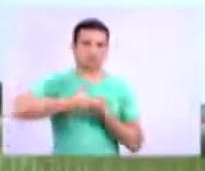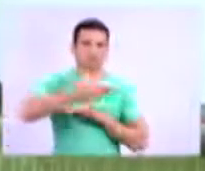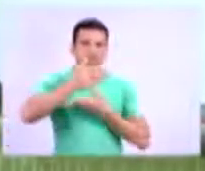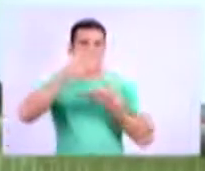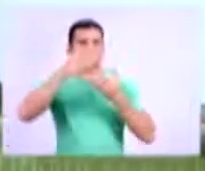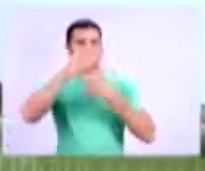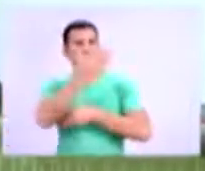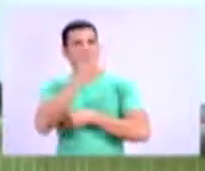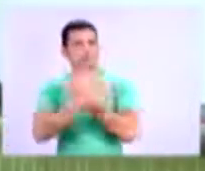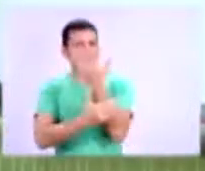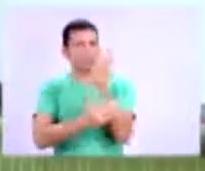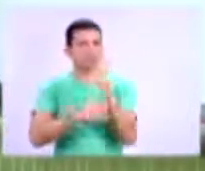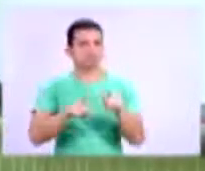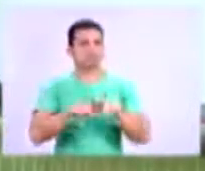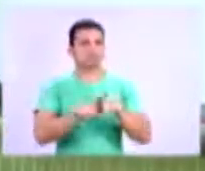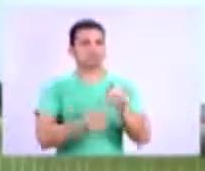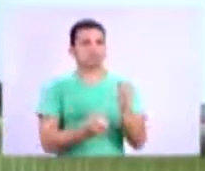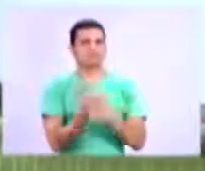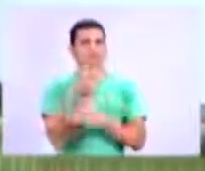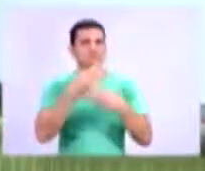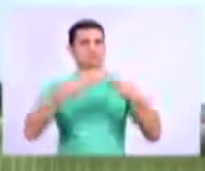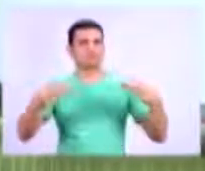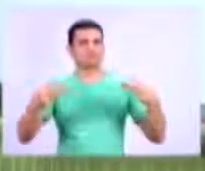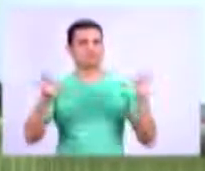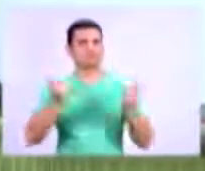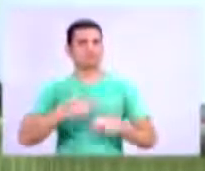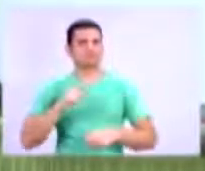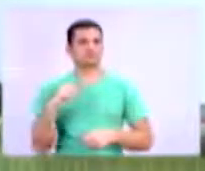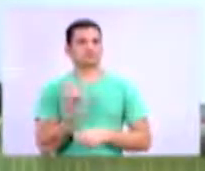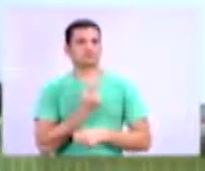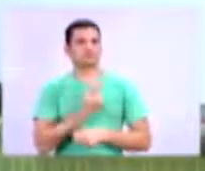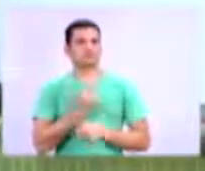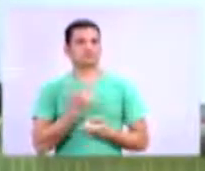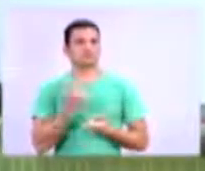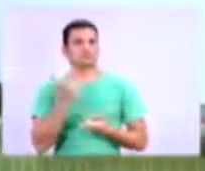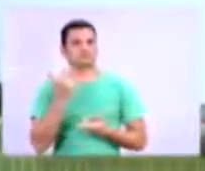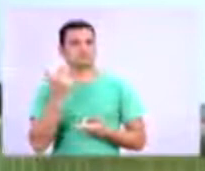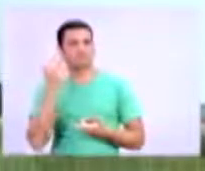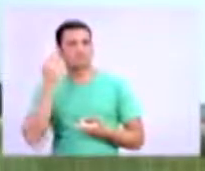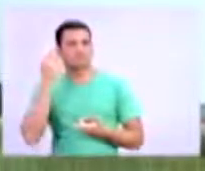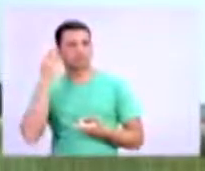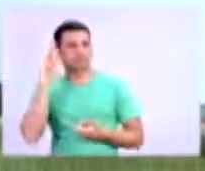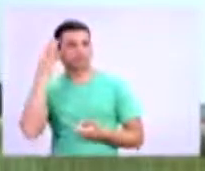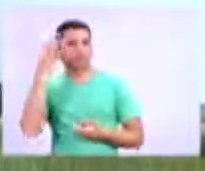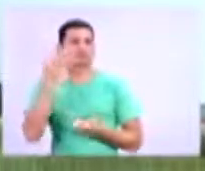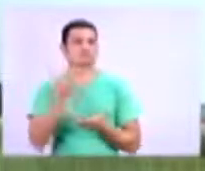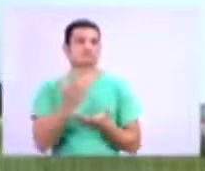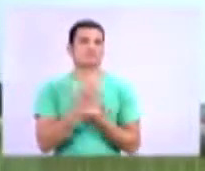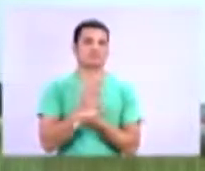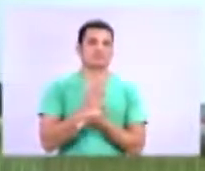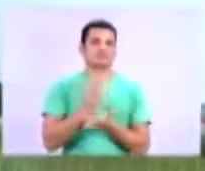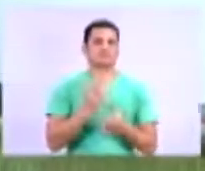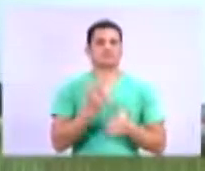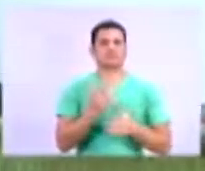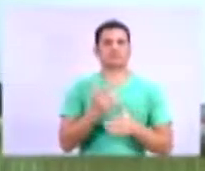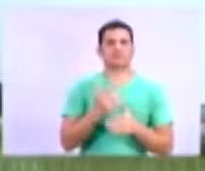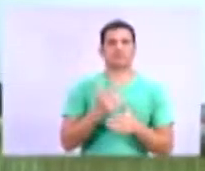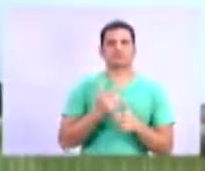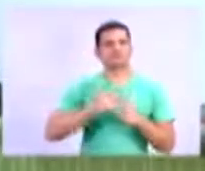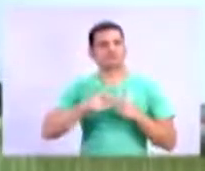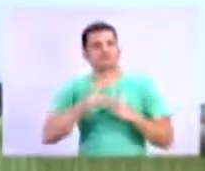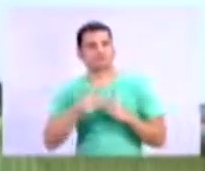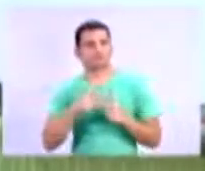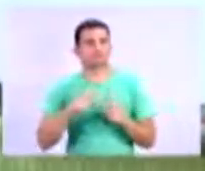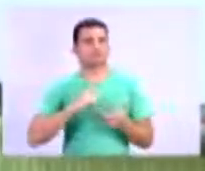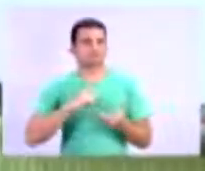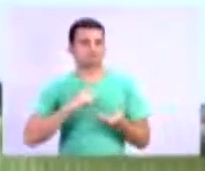essas redes que possibilitem com que nós possamos chegar a uma solução para essas questões, né, que estão afetando